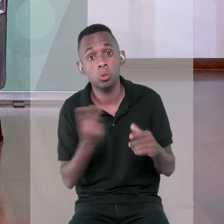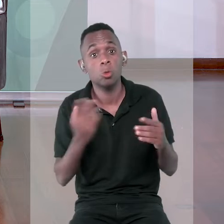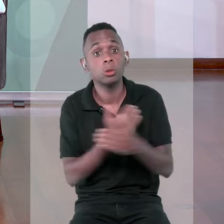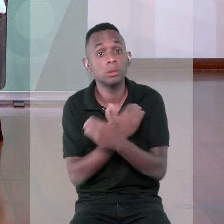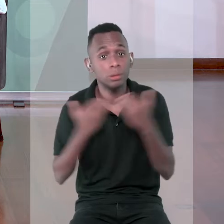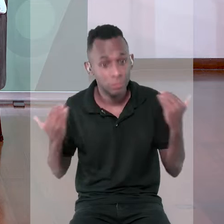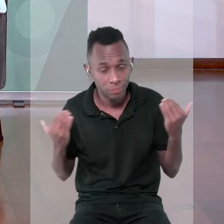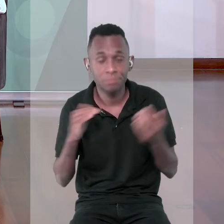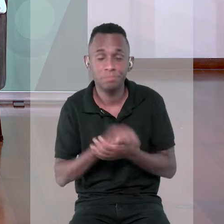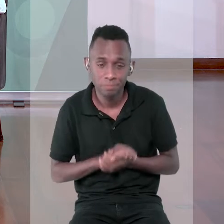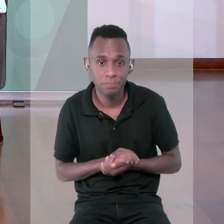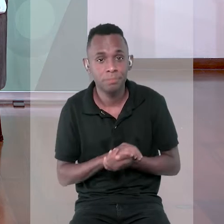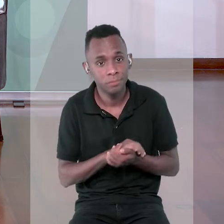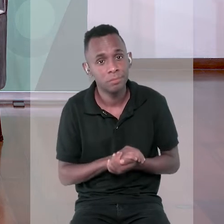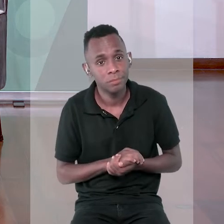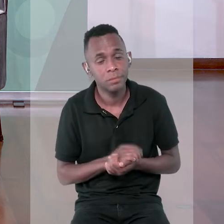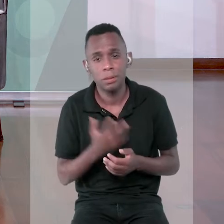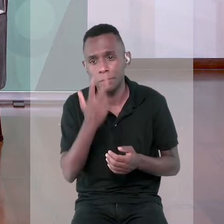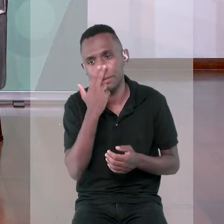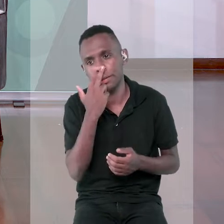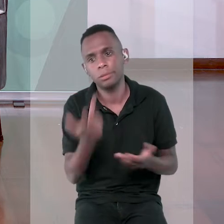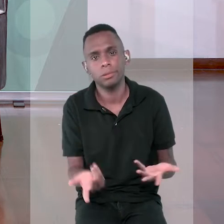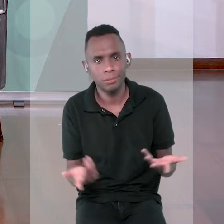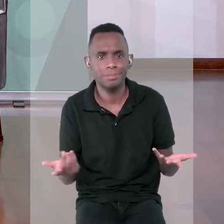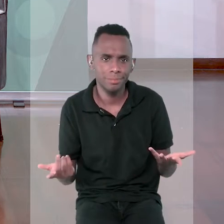num 30 de maio. Num 30 também, de maio, né? Parece que é para...